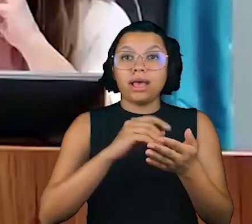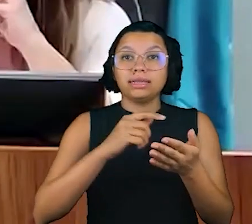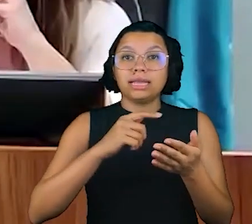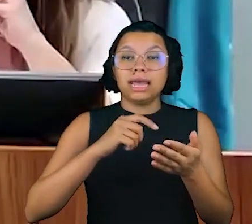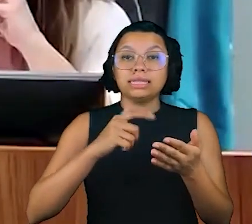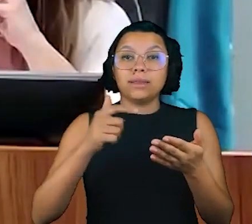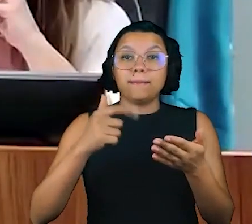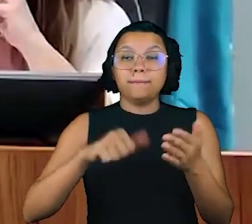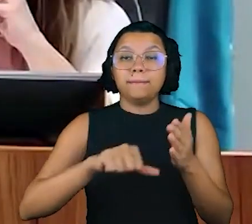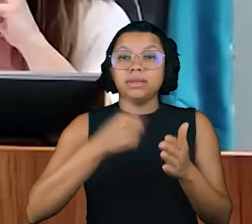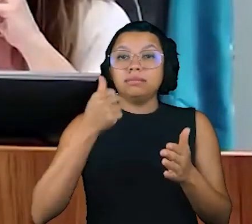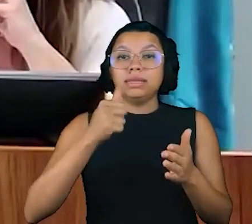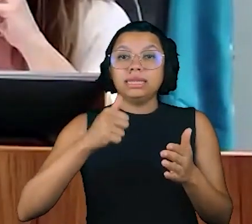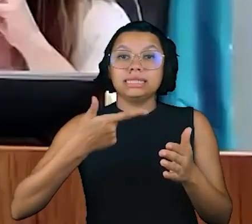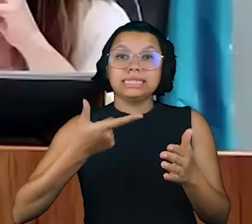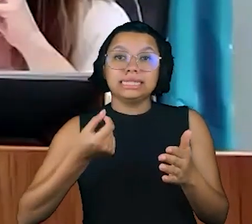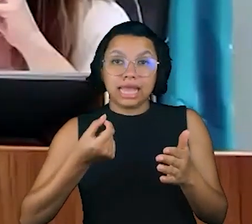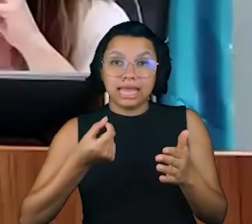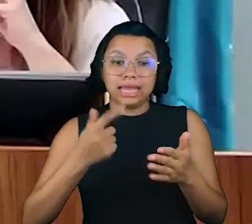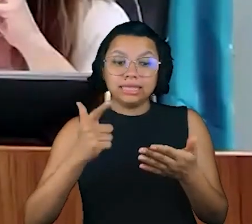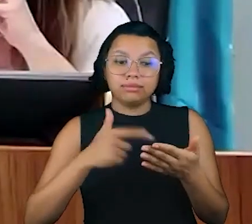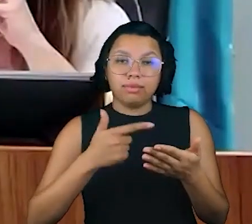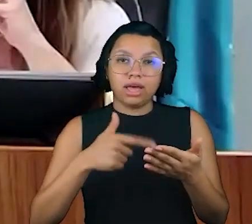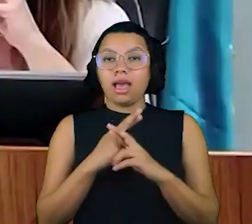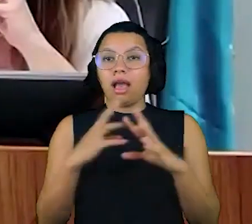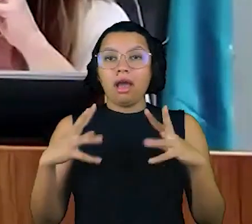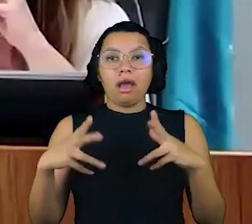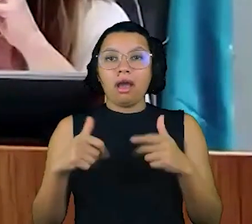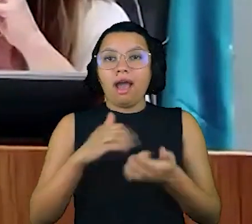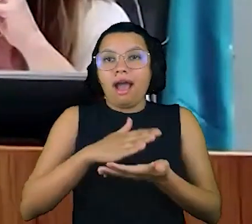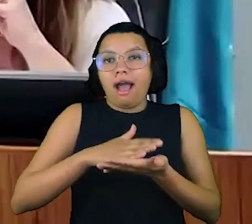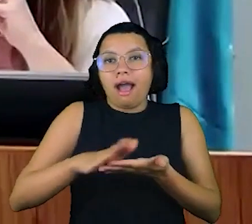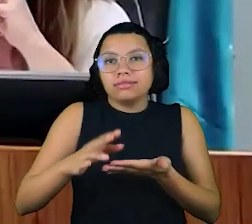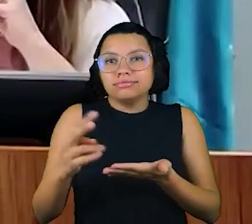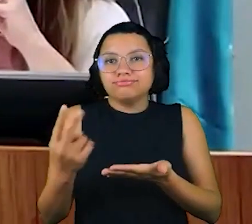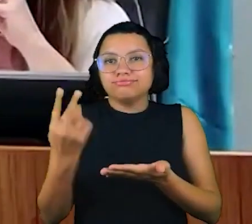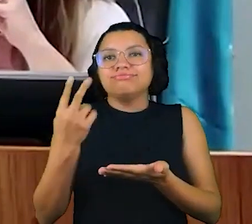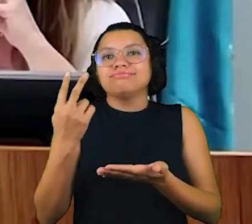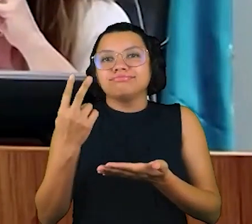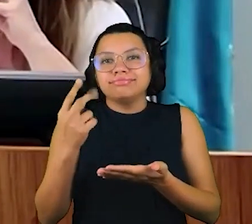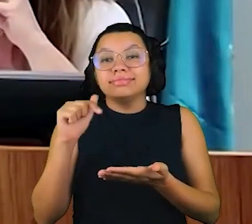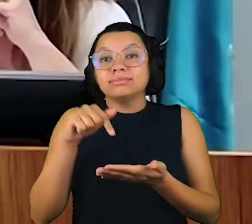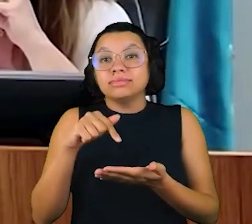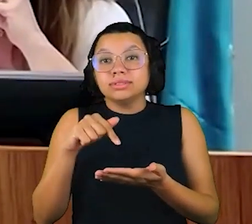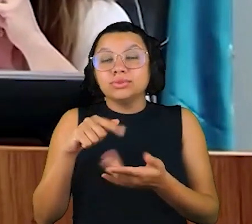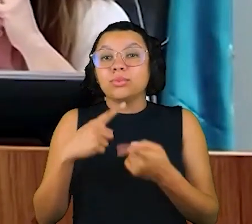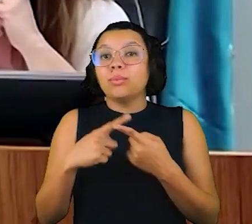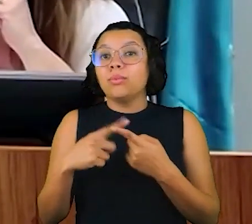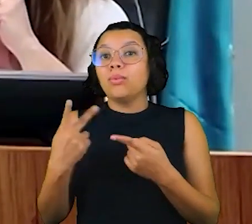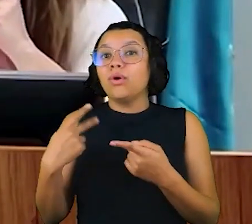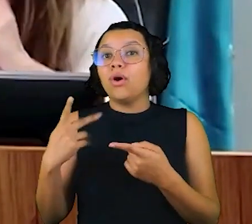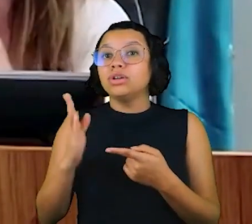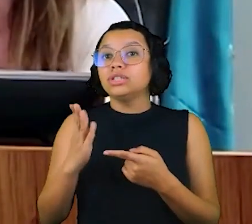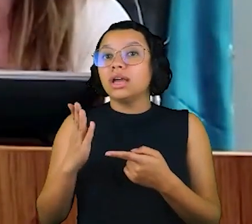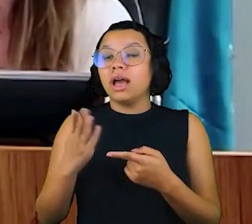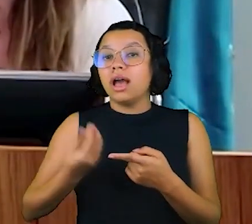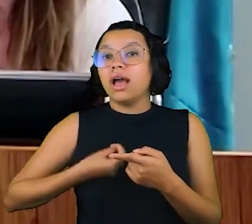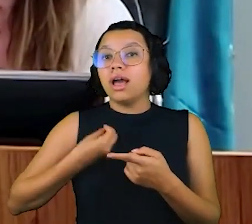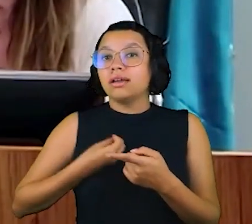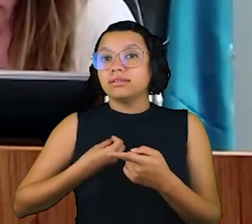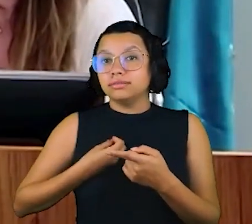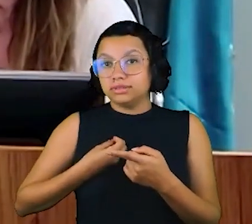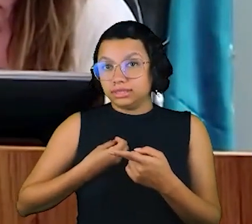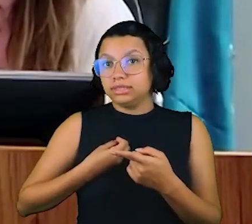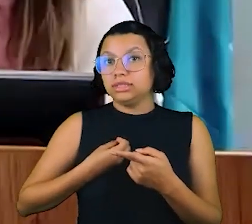Todas as outras 110 páginas envolvem o resto dos valores. E